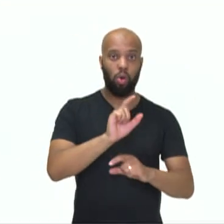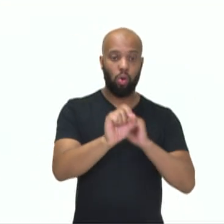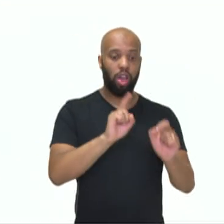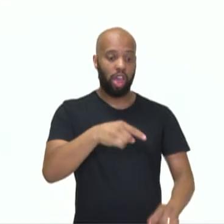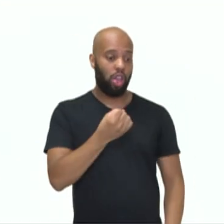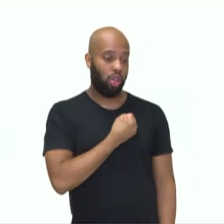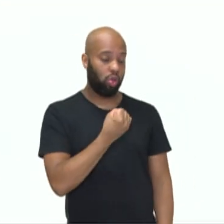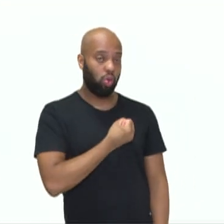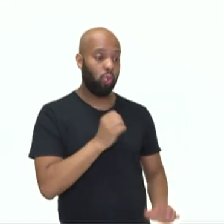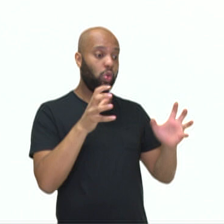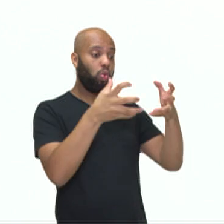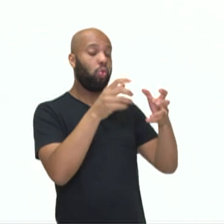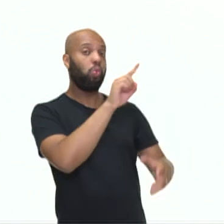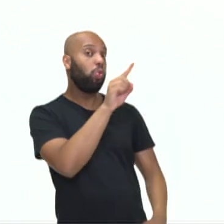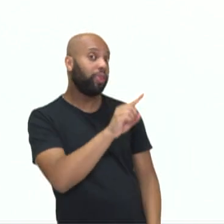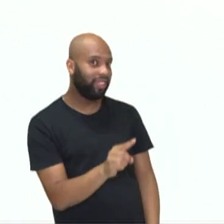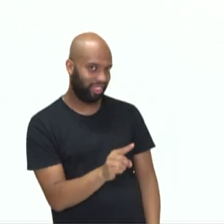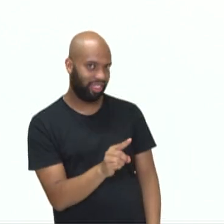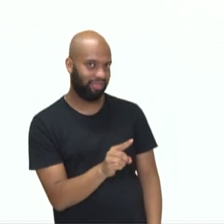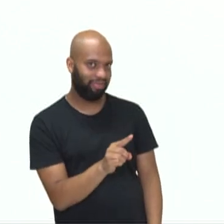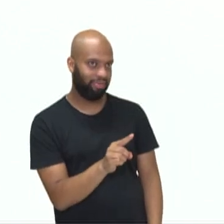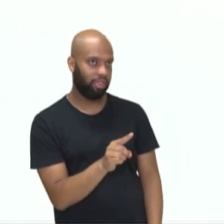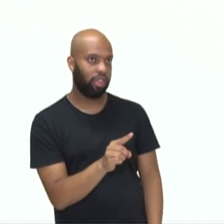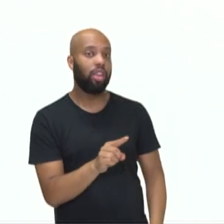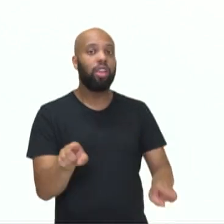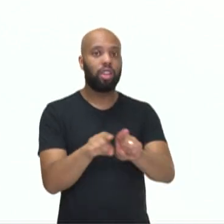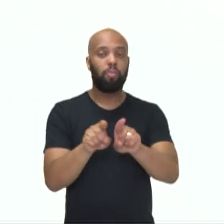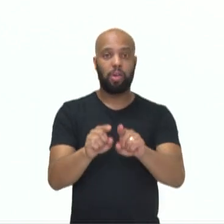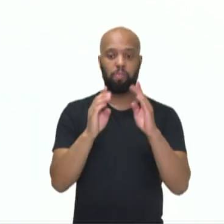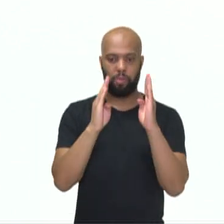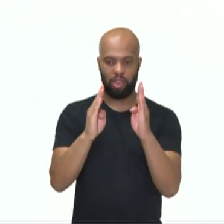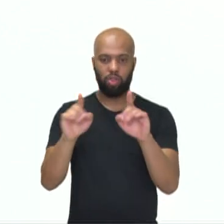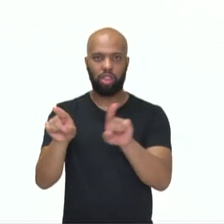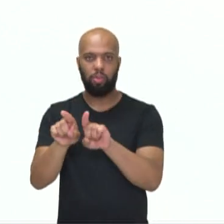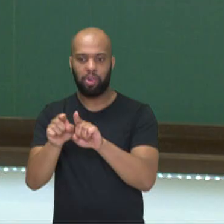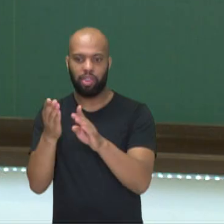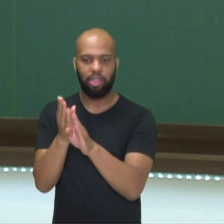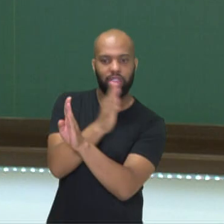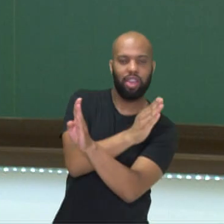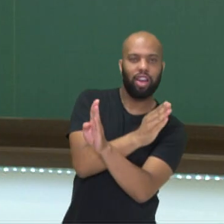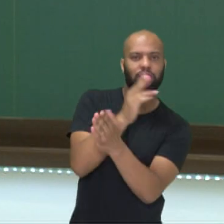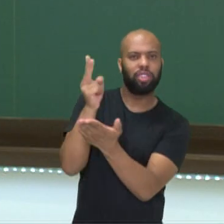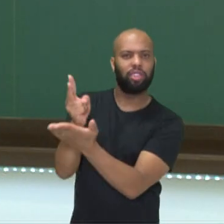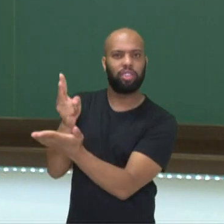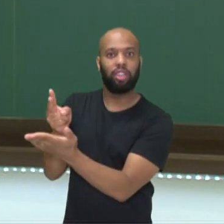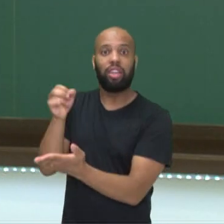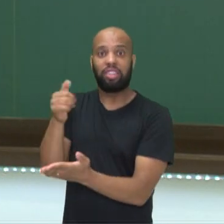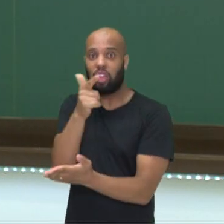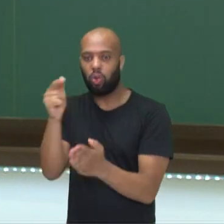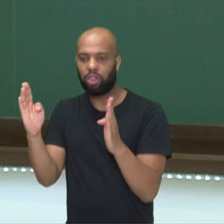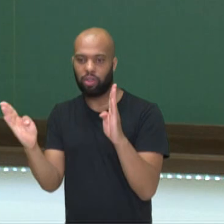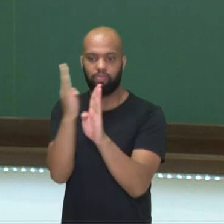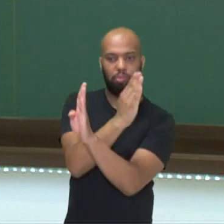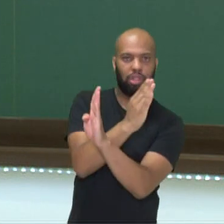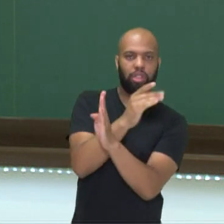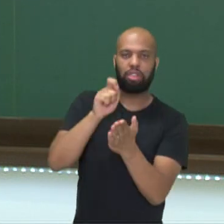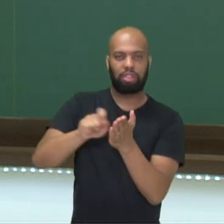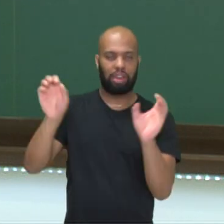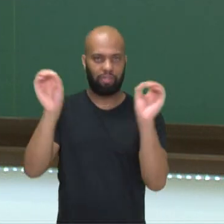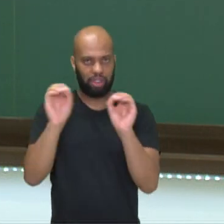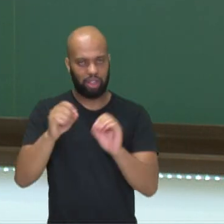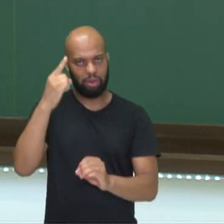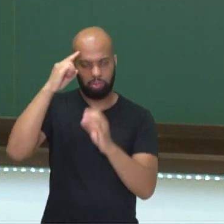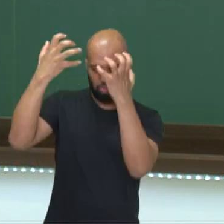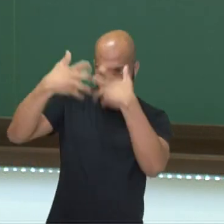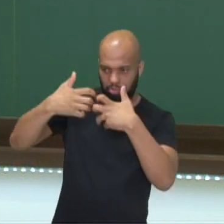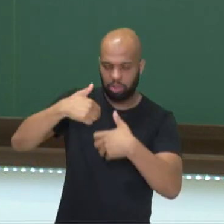inteira, quem é a parte inteira, que número que é, o período e o antiperíodo. Claro, se tiver antiperíodo, se não tiver, você não vai escrever. Tá bom? Pense